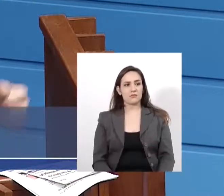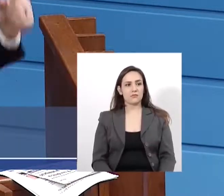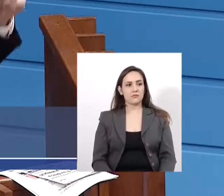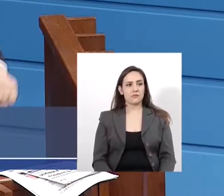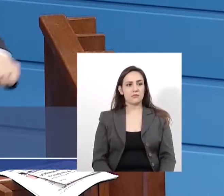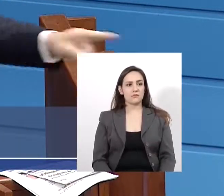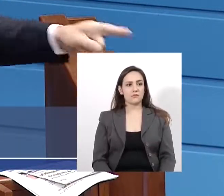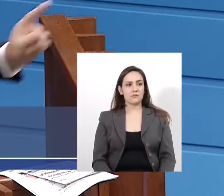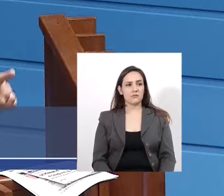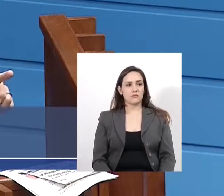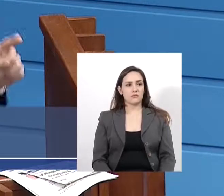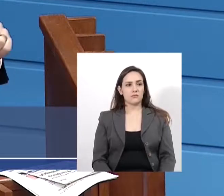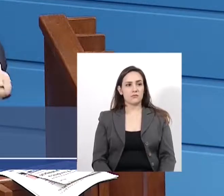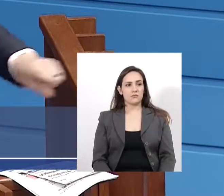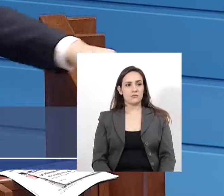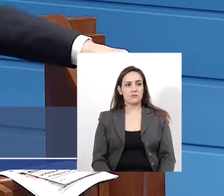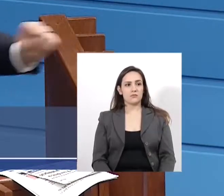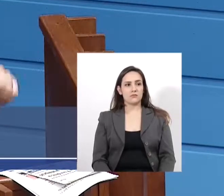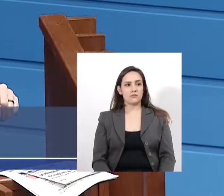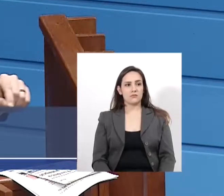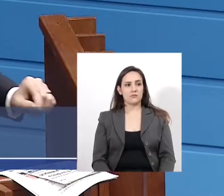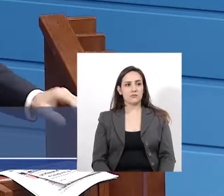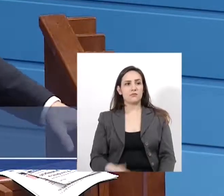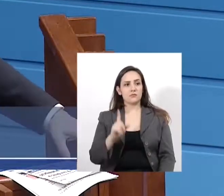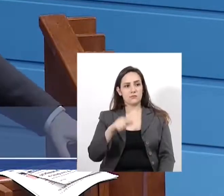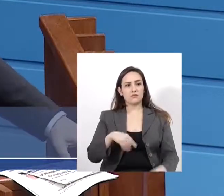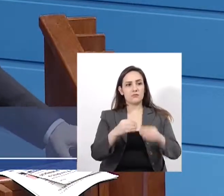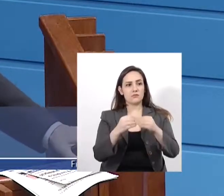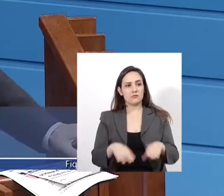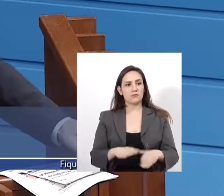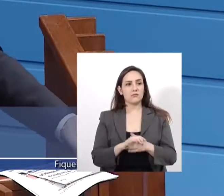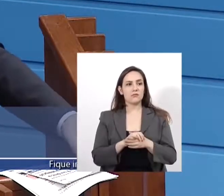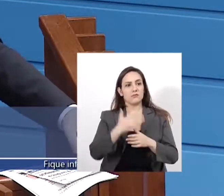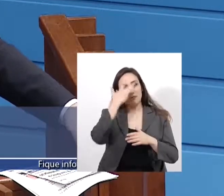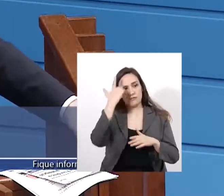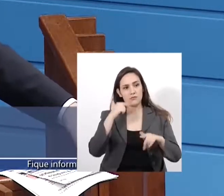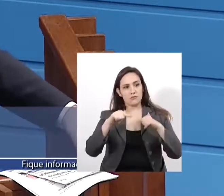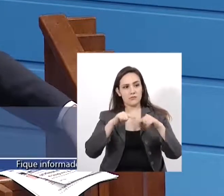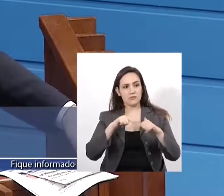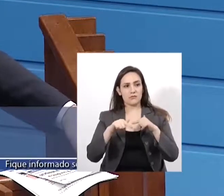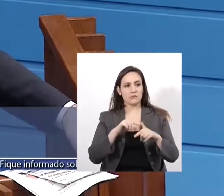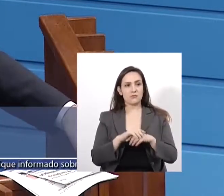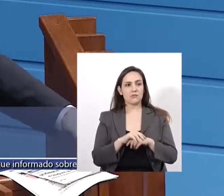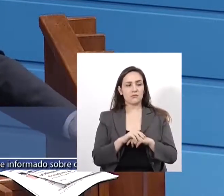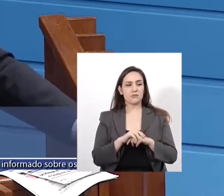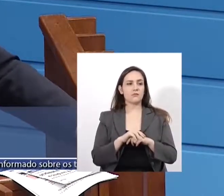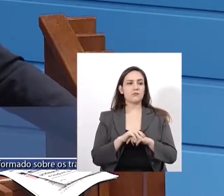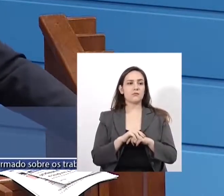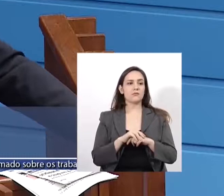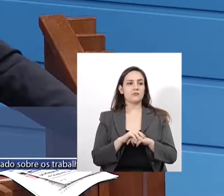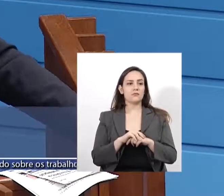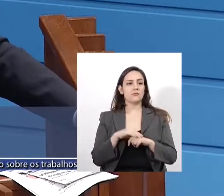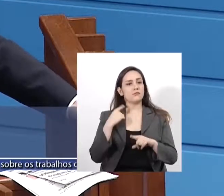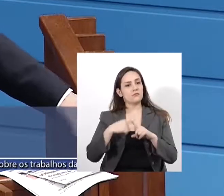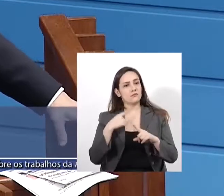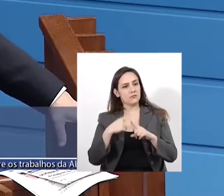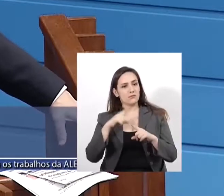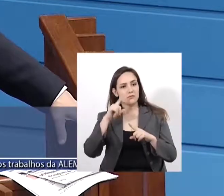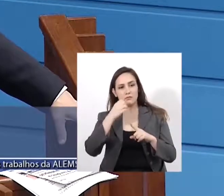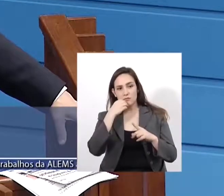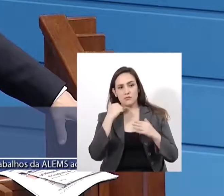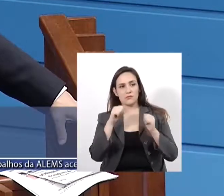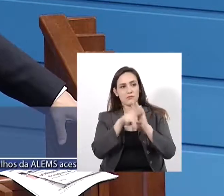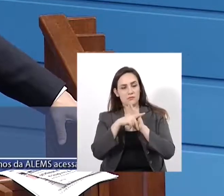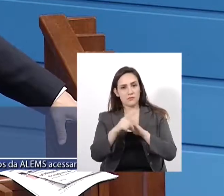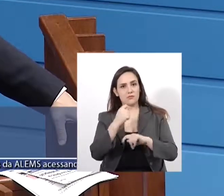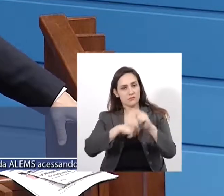cabal de que a reforma da Previdência é ruim para os trabalhadores, porque ela é boa para o mercado, ela é boa para